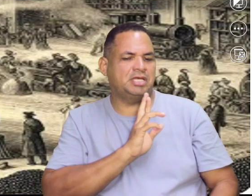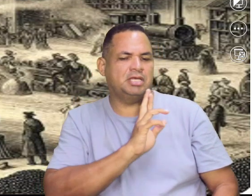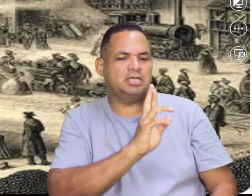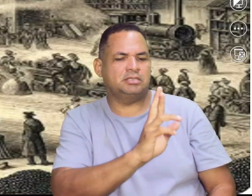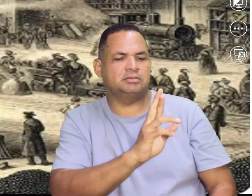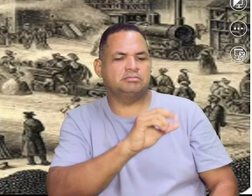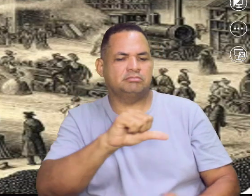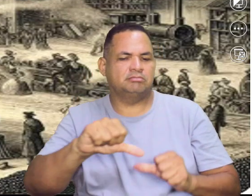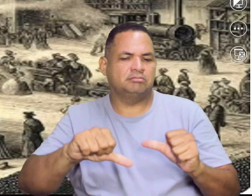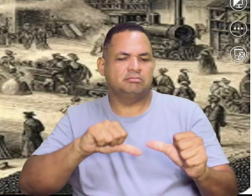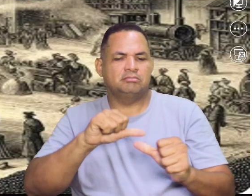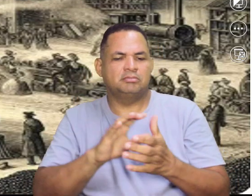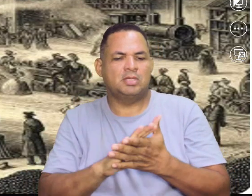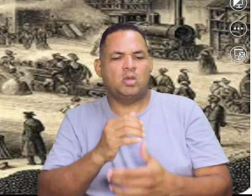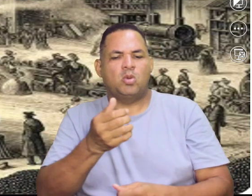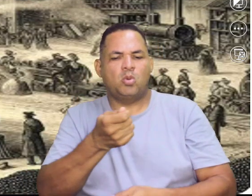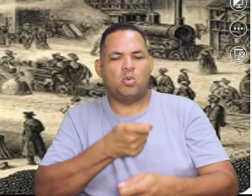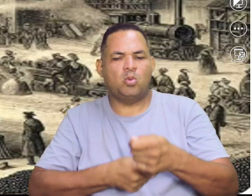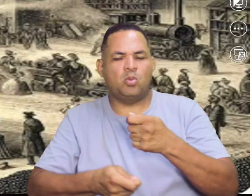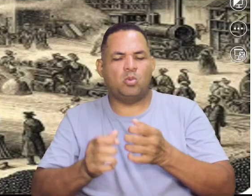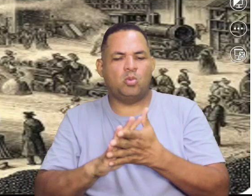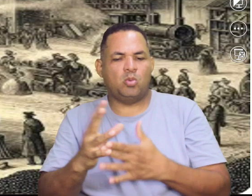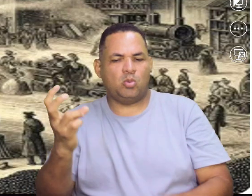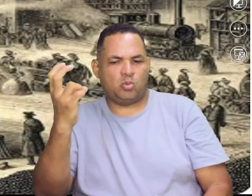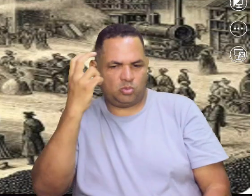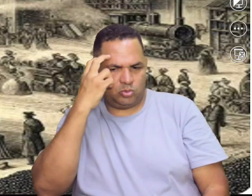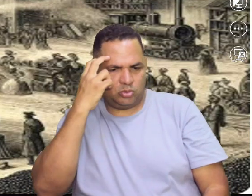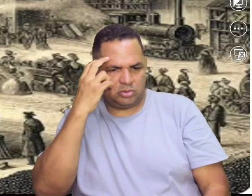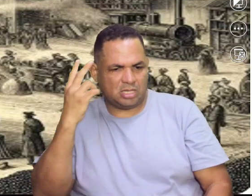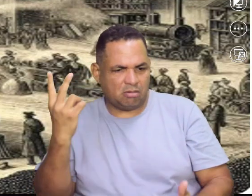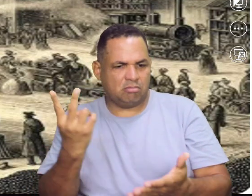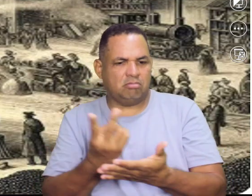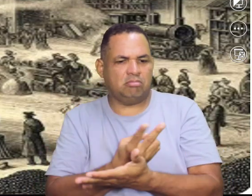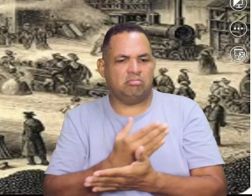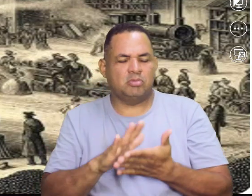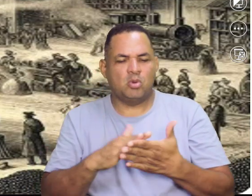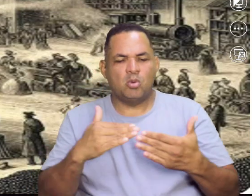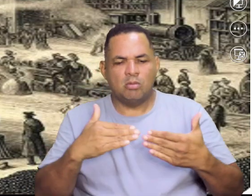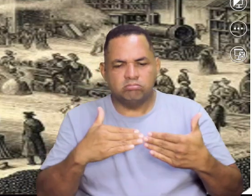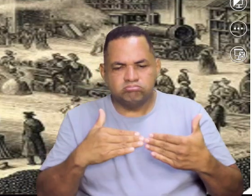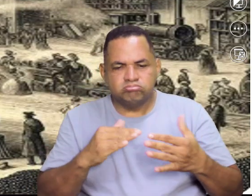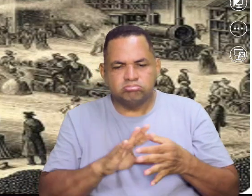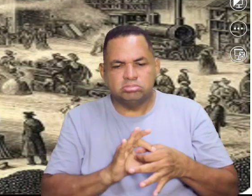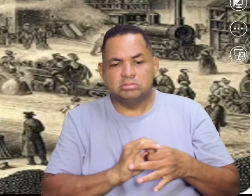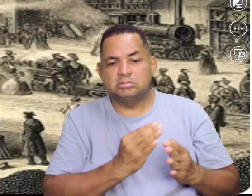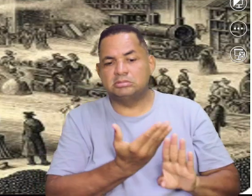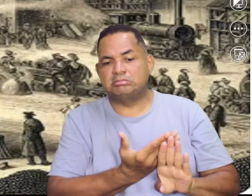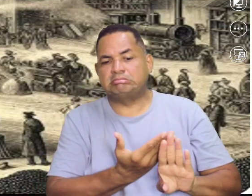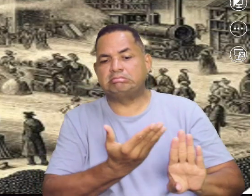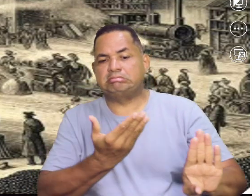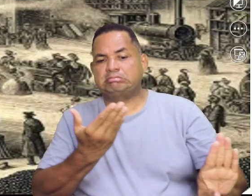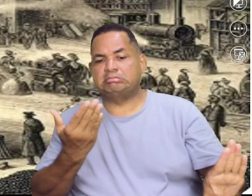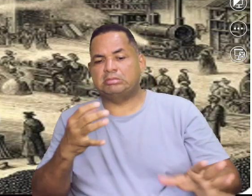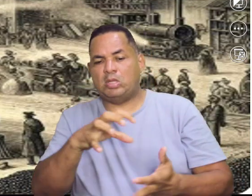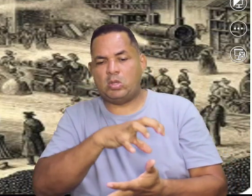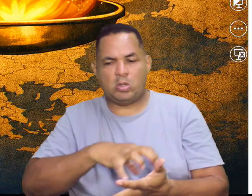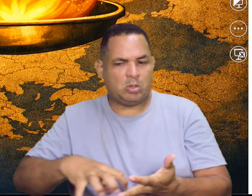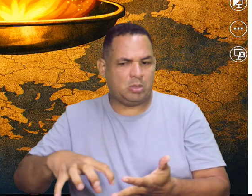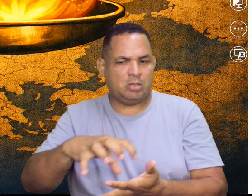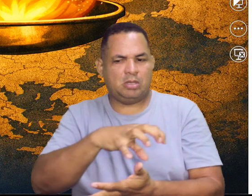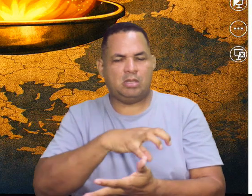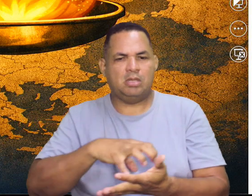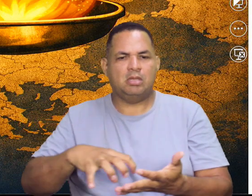às transformações econômicas e culturais em curso, abrindo caminho para rupturas e